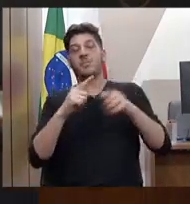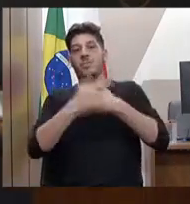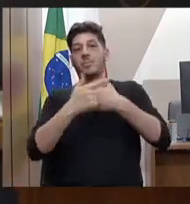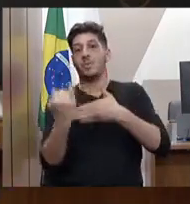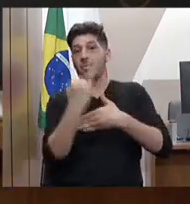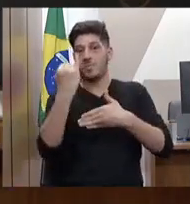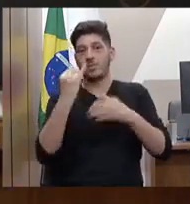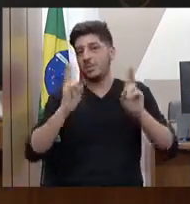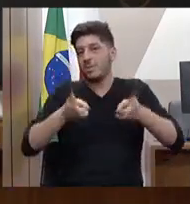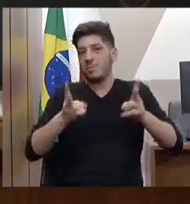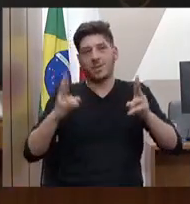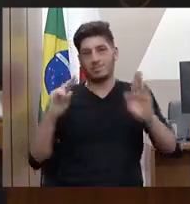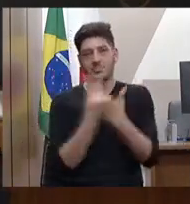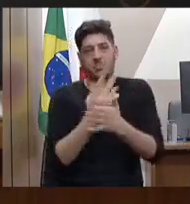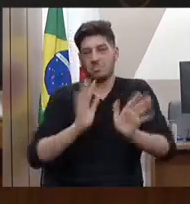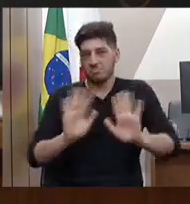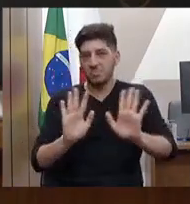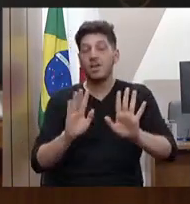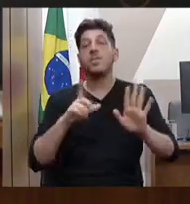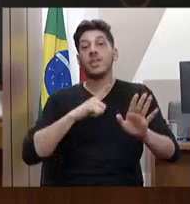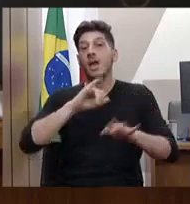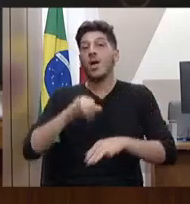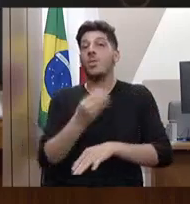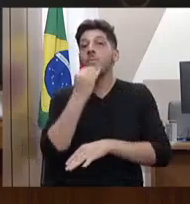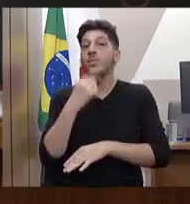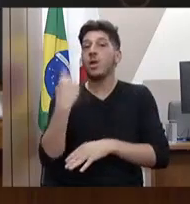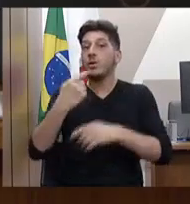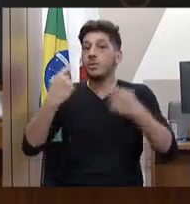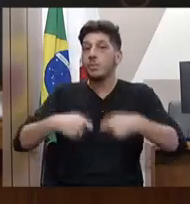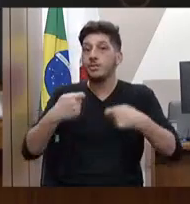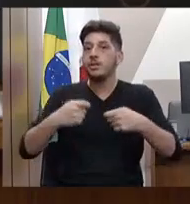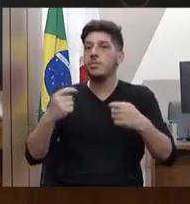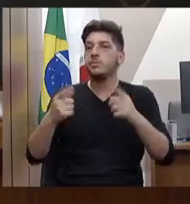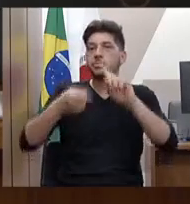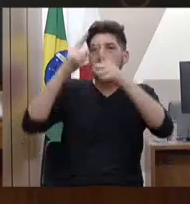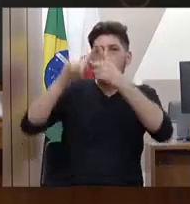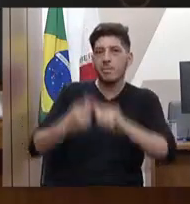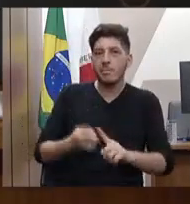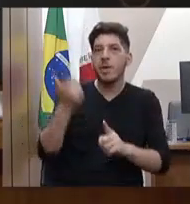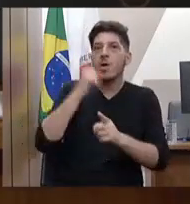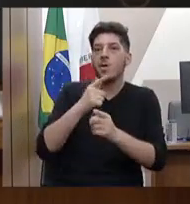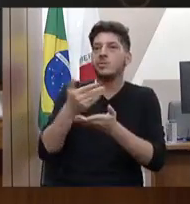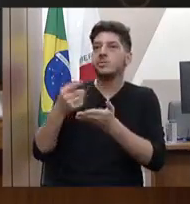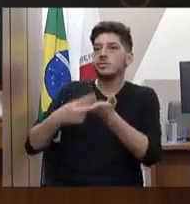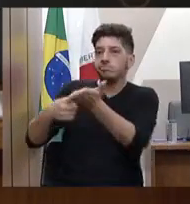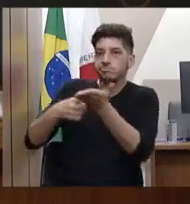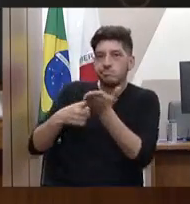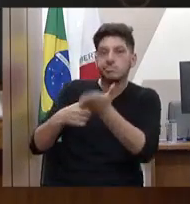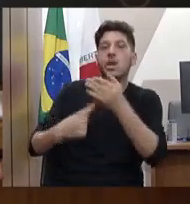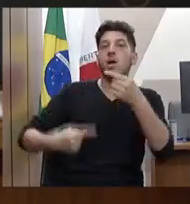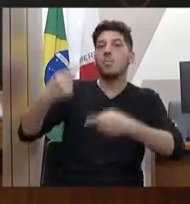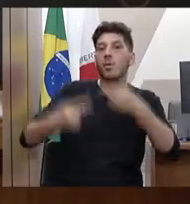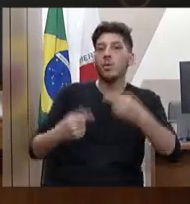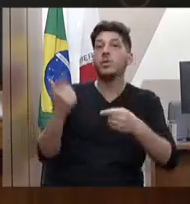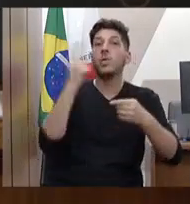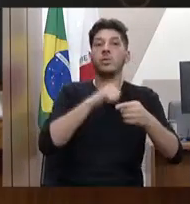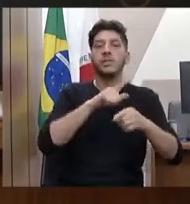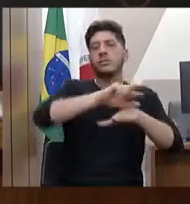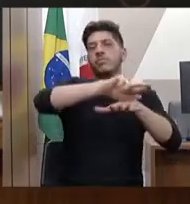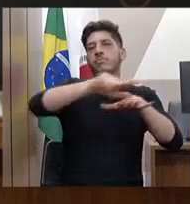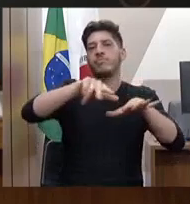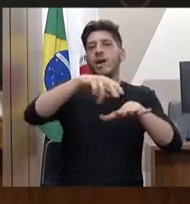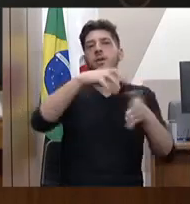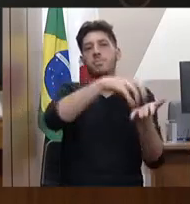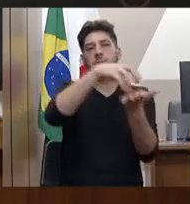então a gente vivendo até a oportunidade de que nós precisamos articular ao máximo políticas que envolvam diversos setores